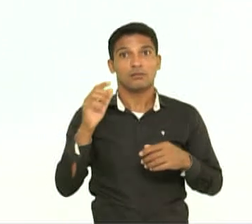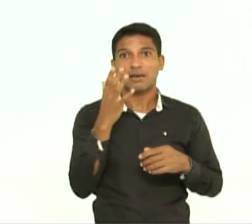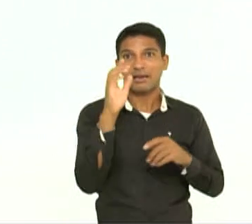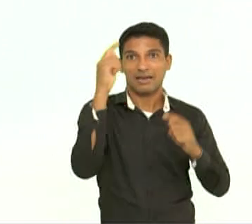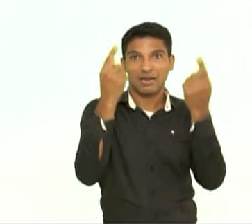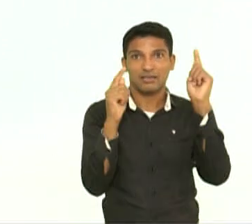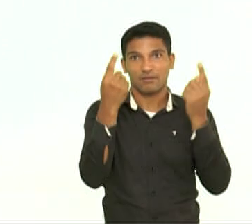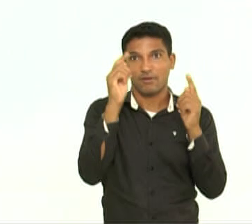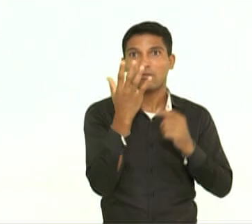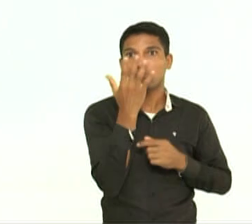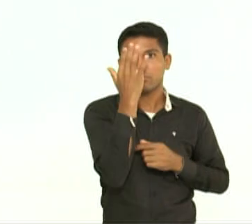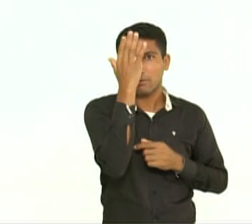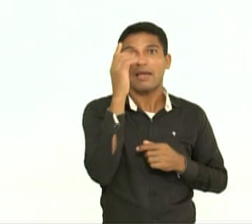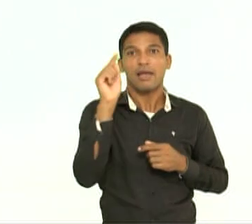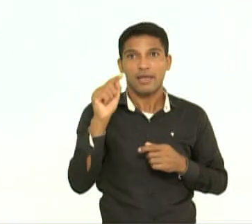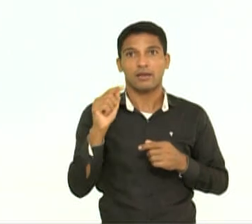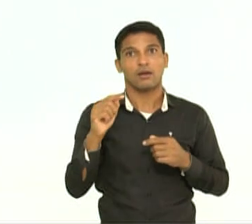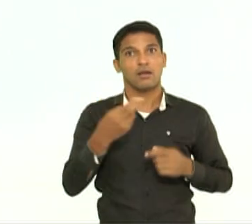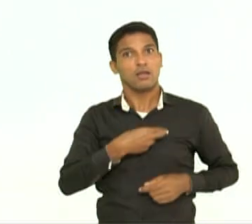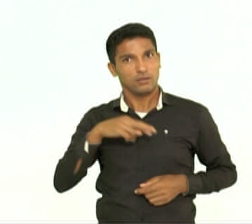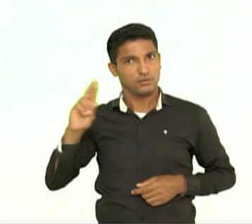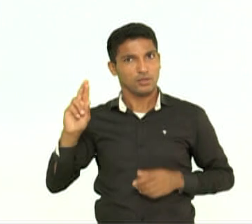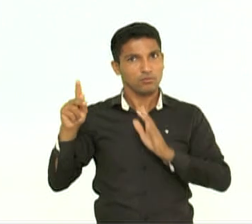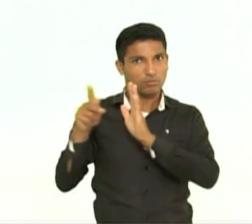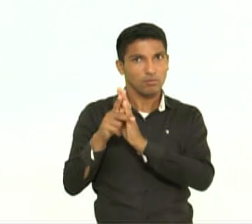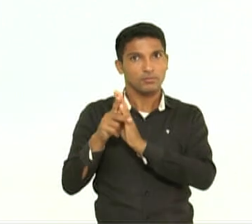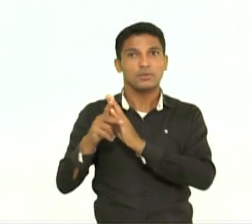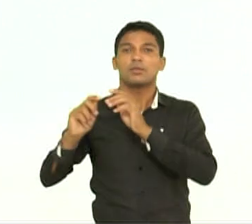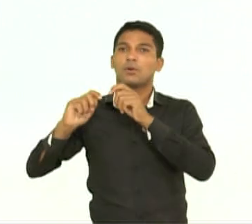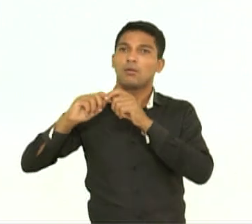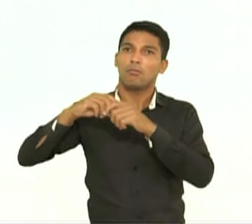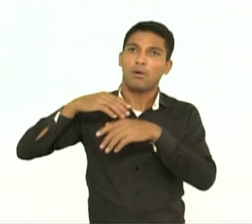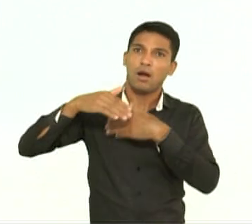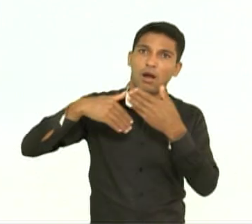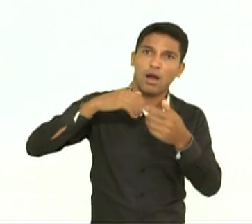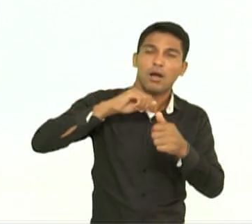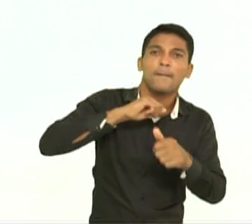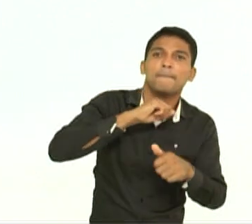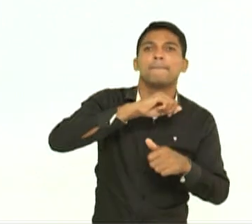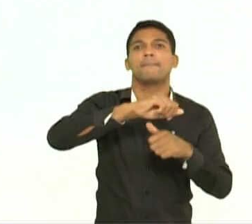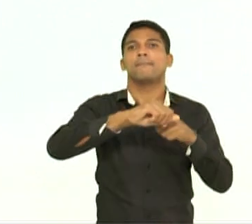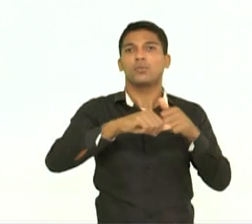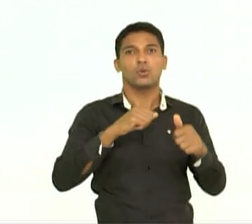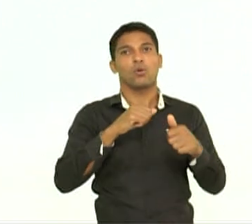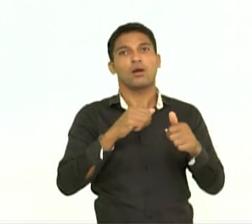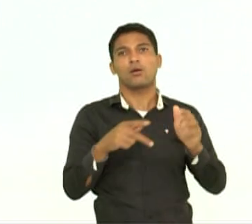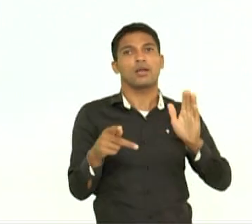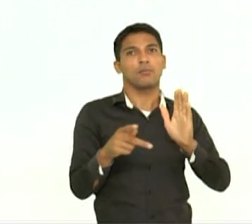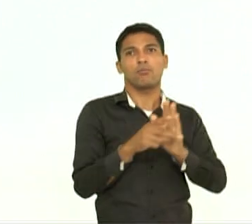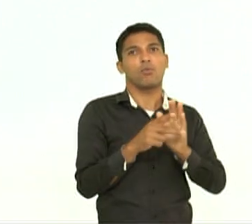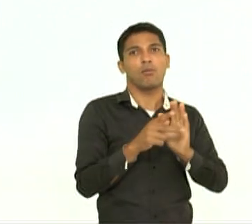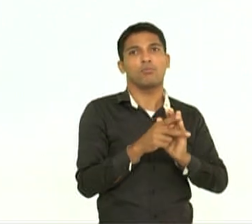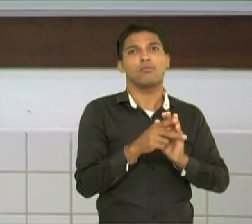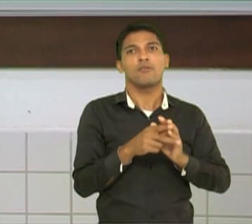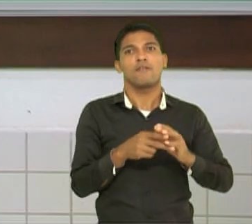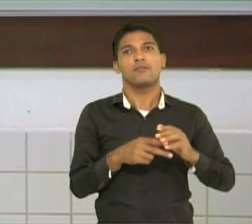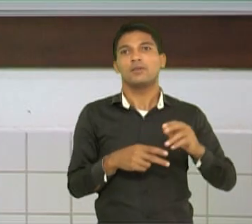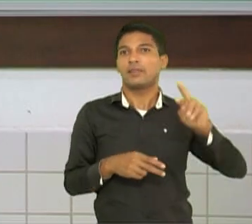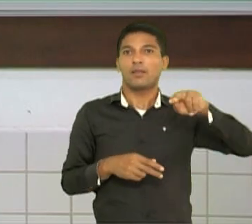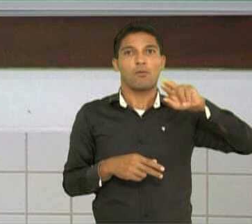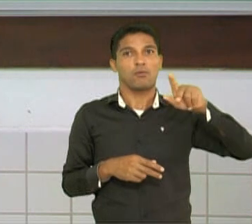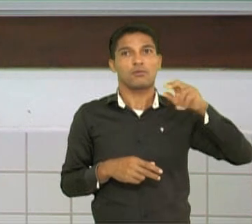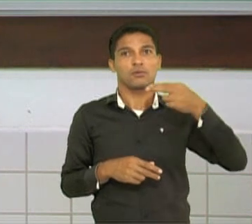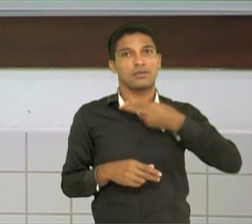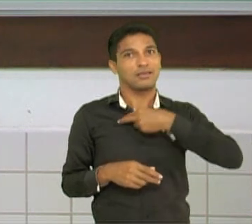tornou-se uma festa não religiosa. Bom, o que nós aprendemos na aula de hoje? Que as festas religiosas são muito